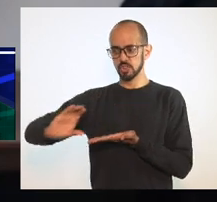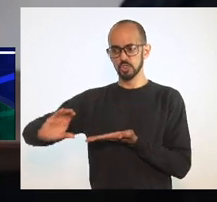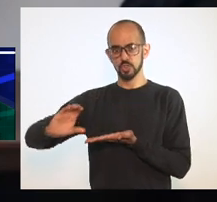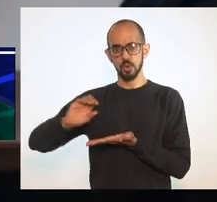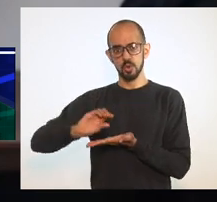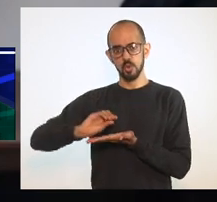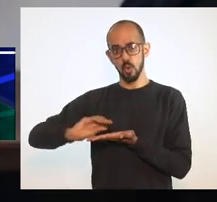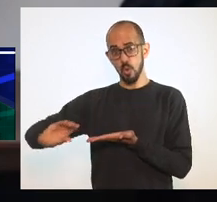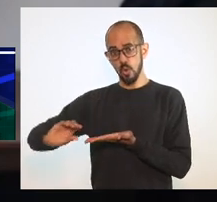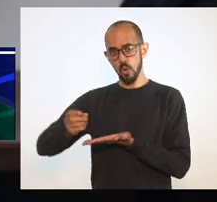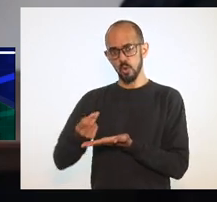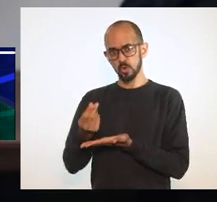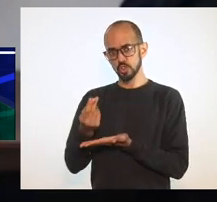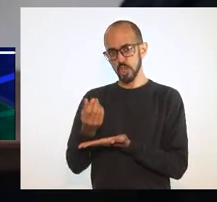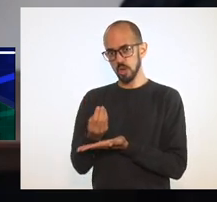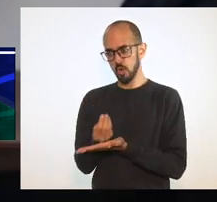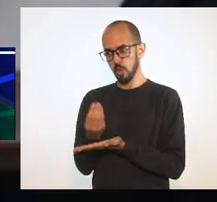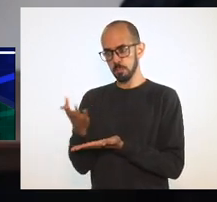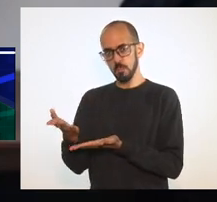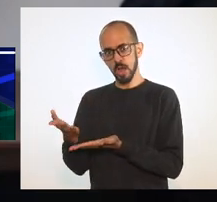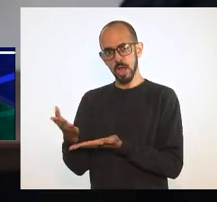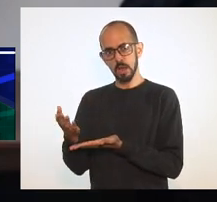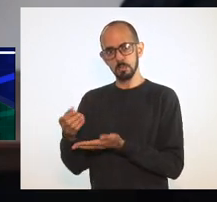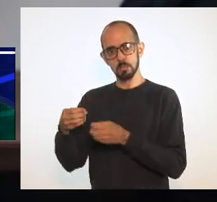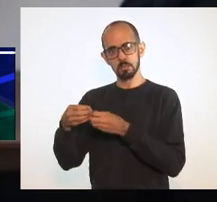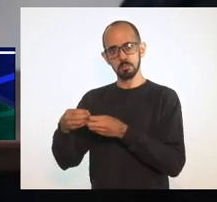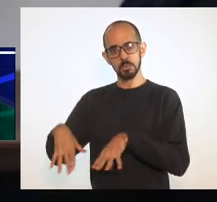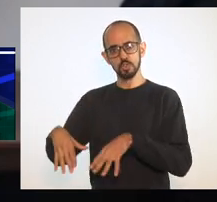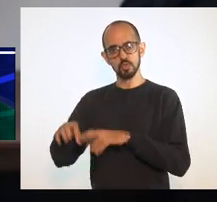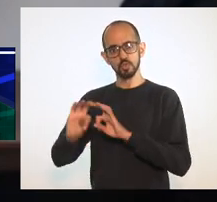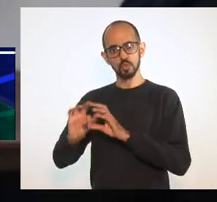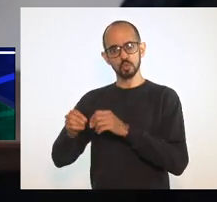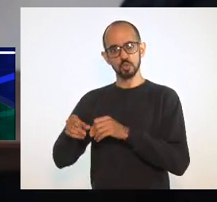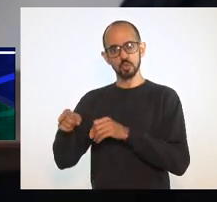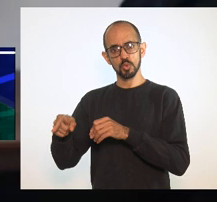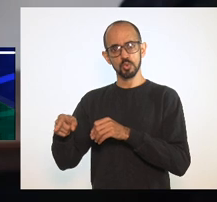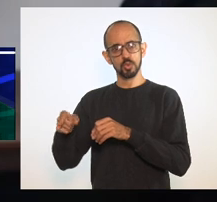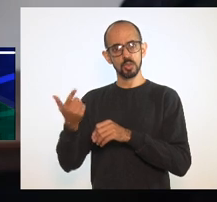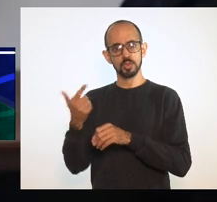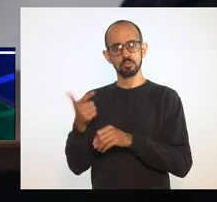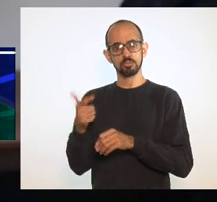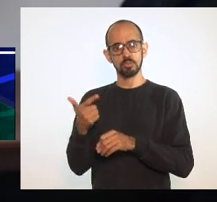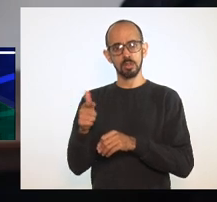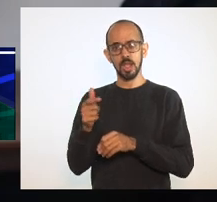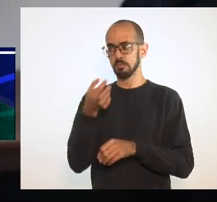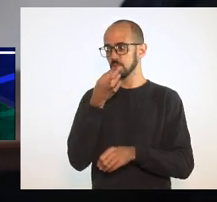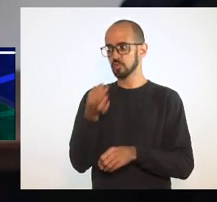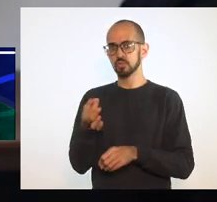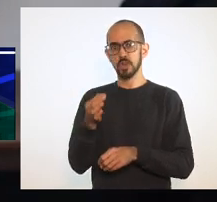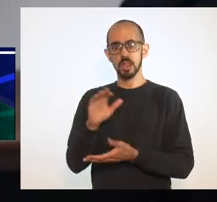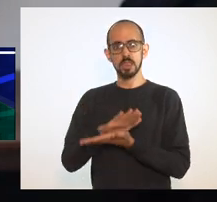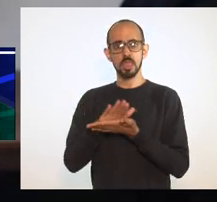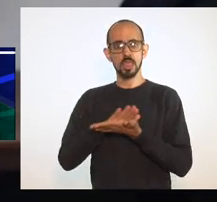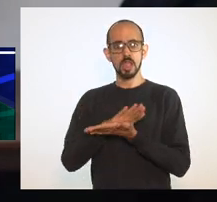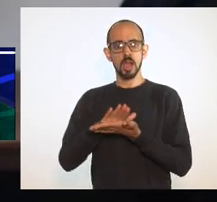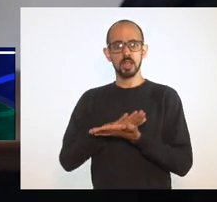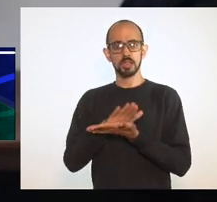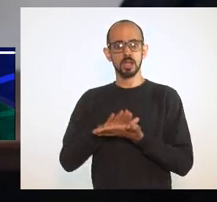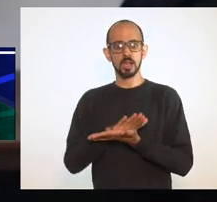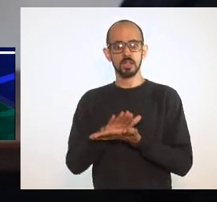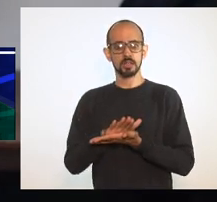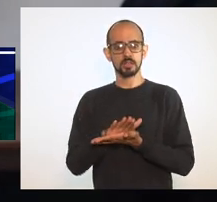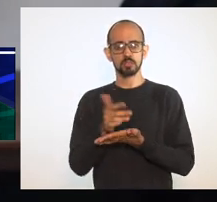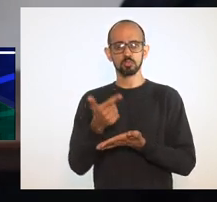região com seus recursos perdidos, e não tem nenhuma justificativa ou sequer